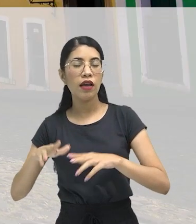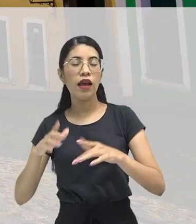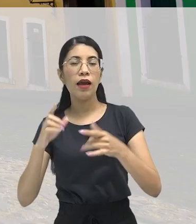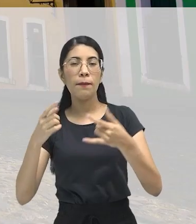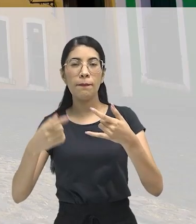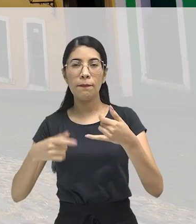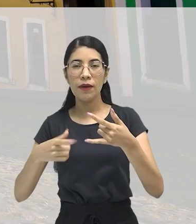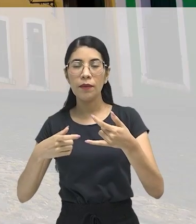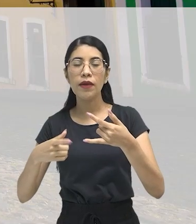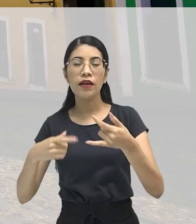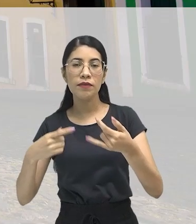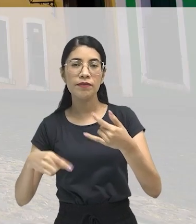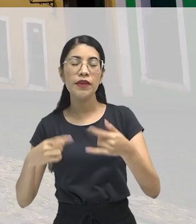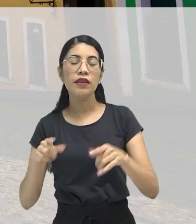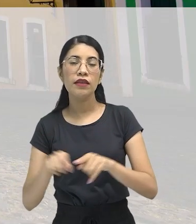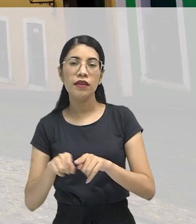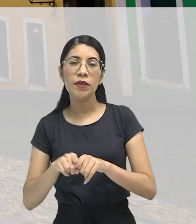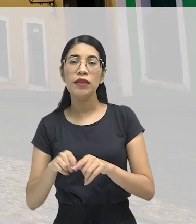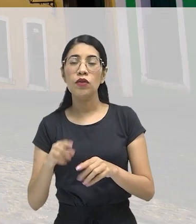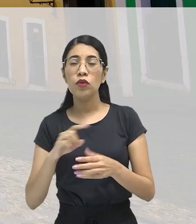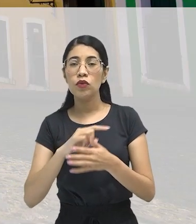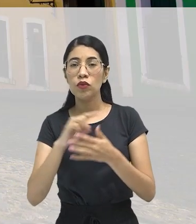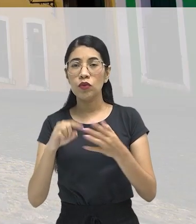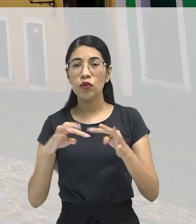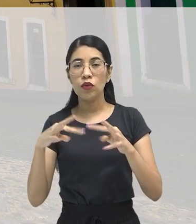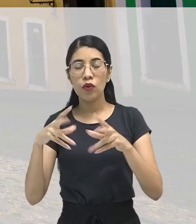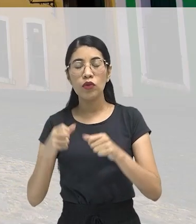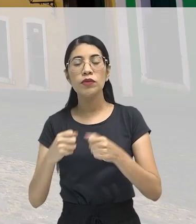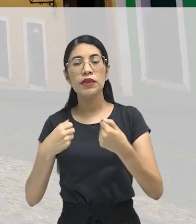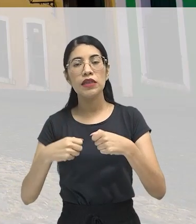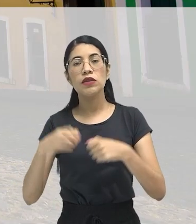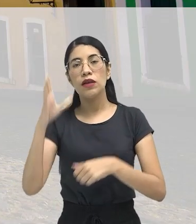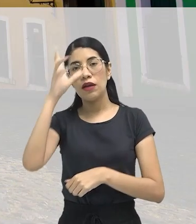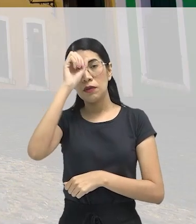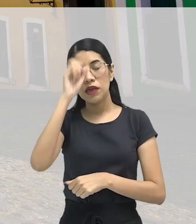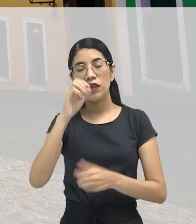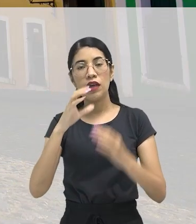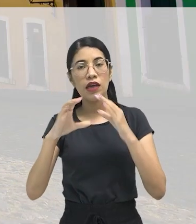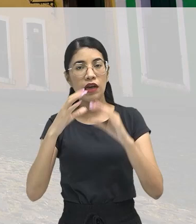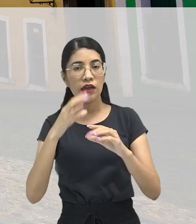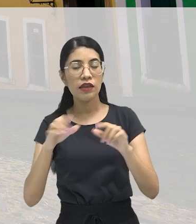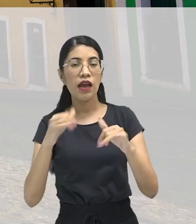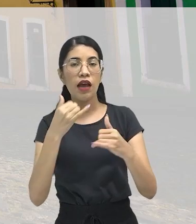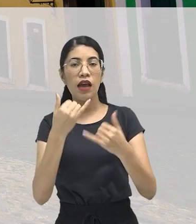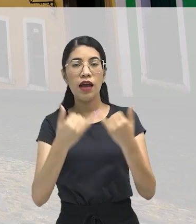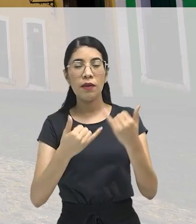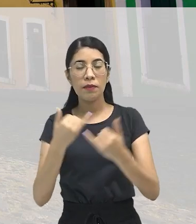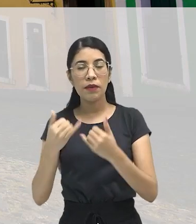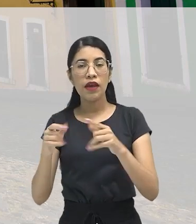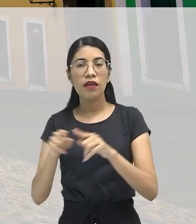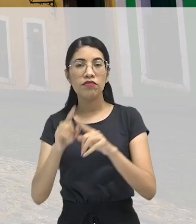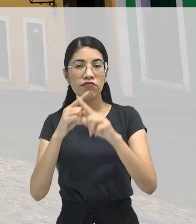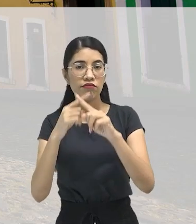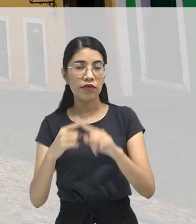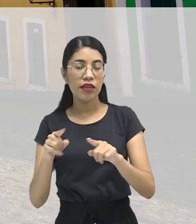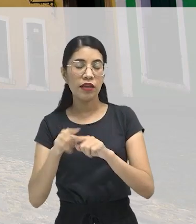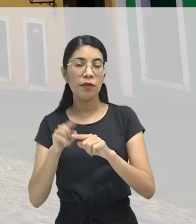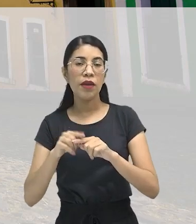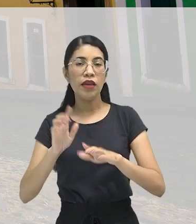os capoeiristas, eles aprendem, né, a cantar, a jogar e a